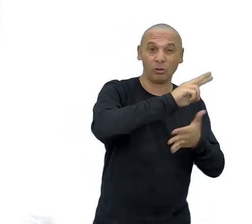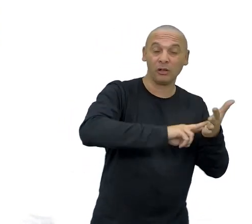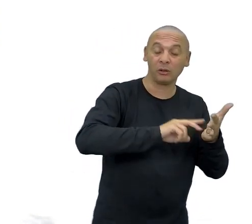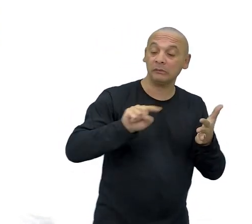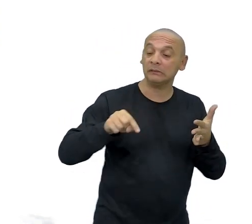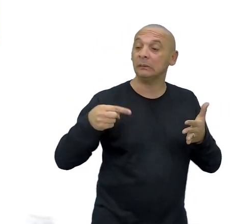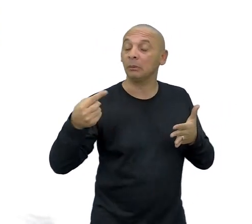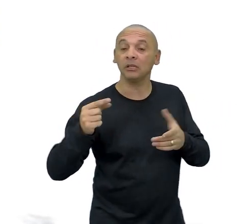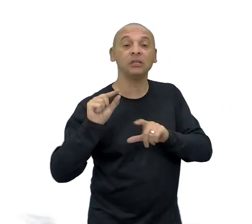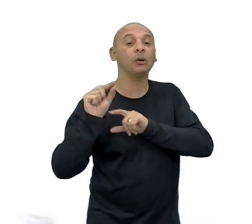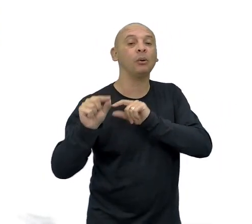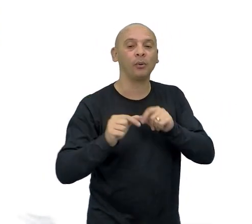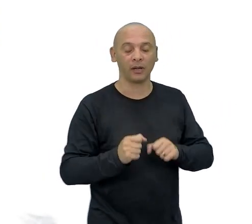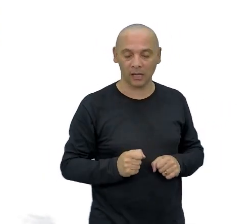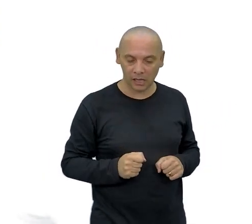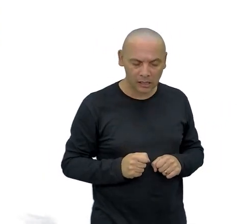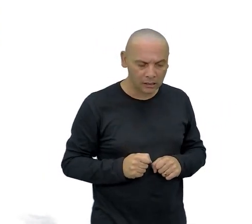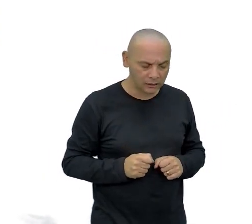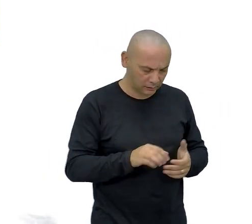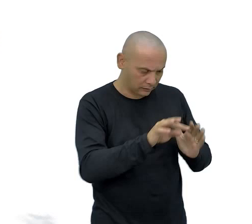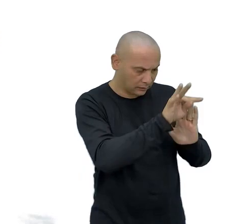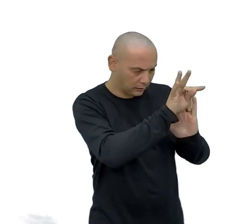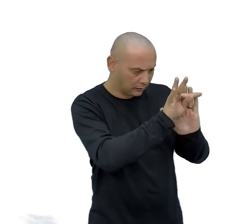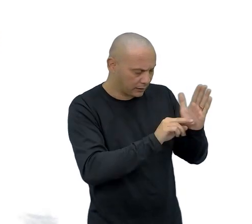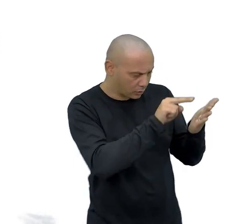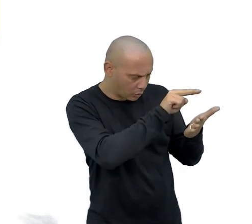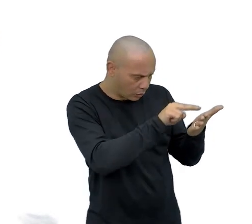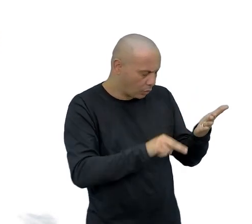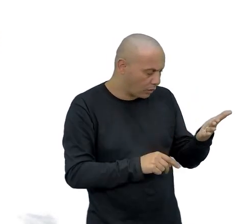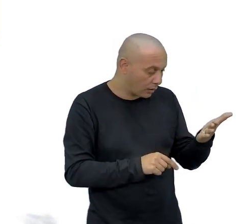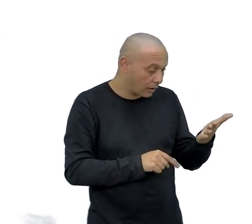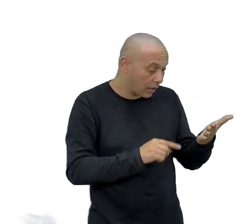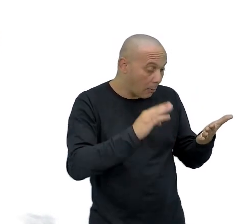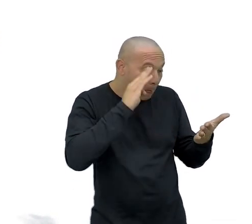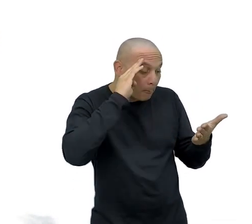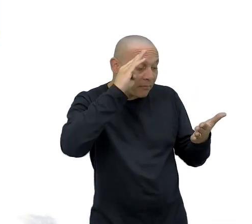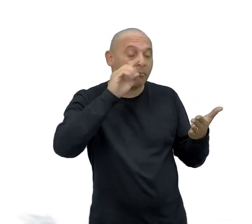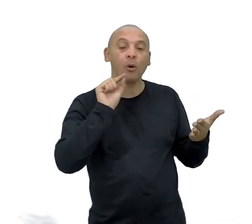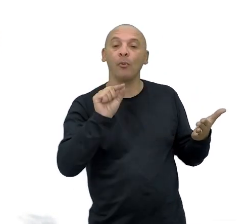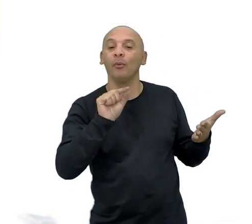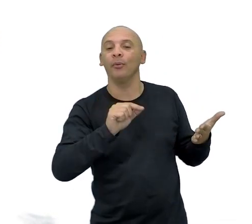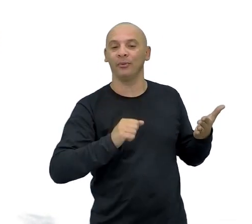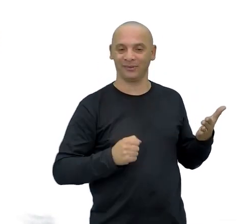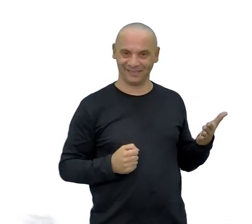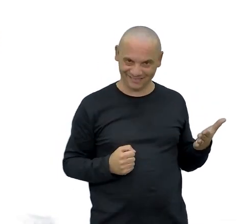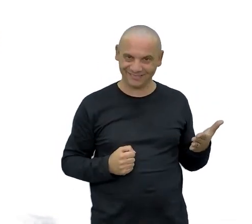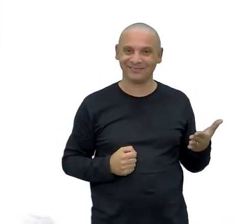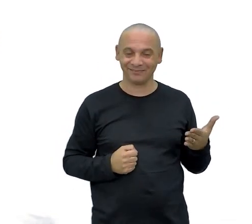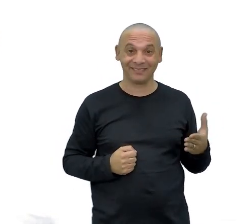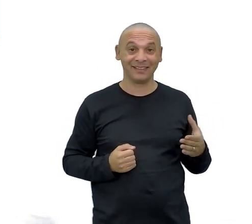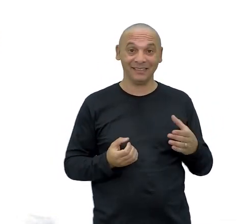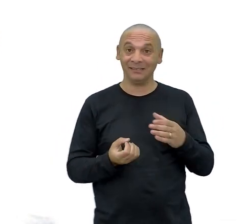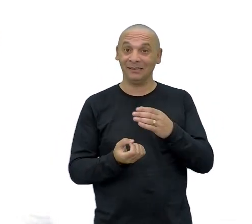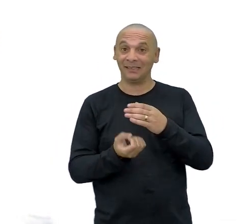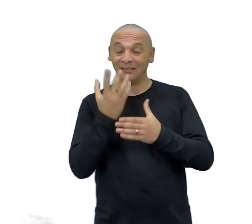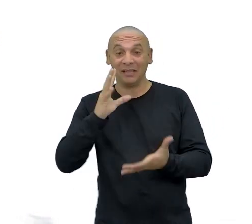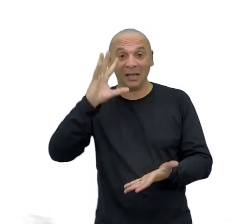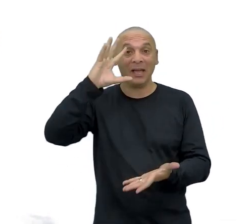é a identificação da ideia principal que foi proposta nesse texto, elaborar um